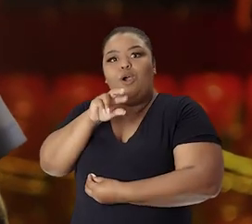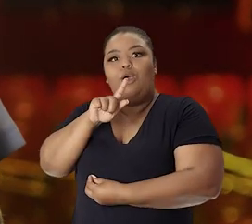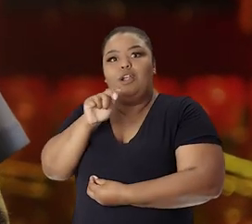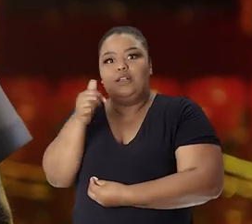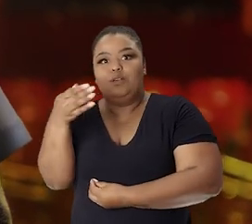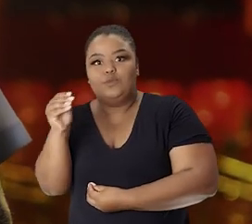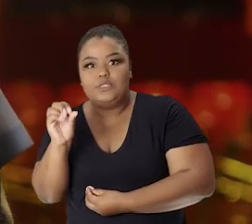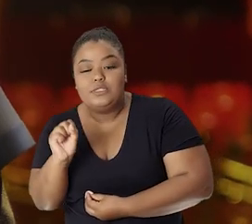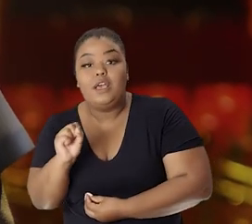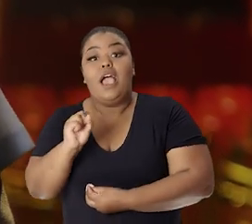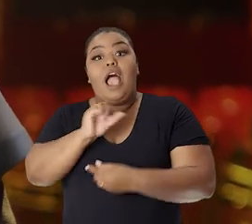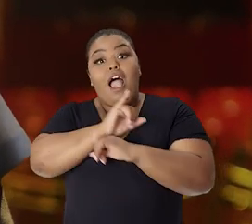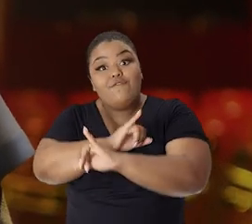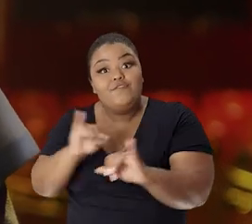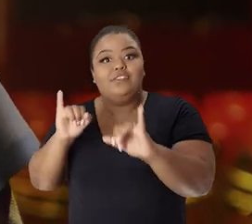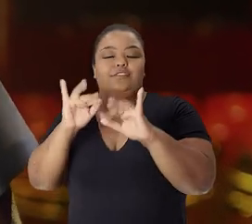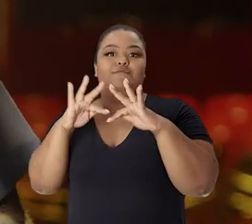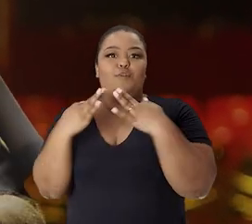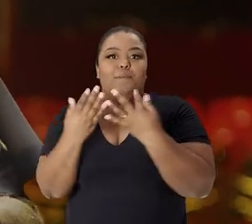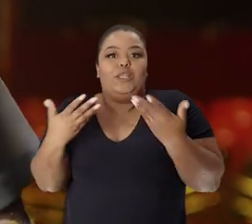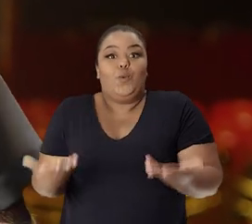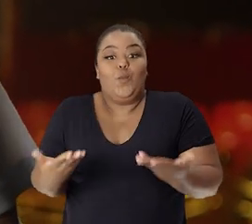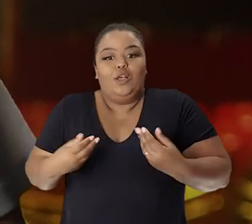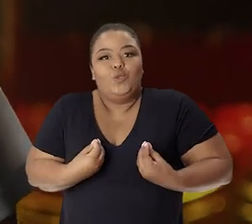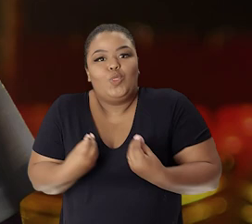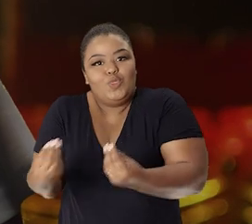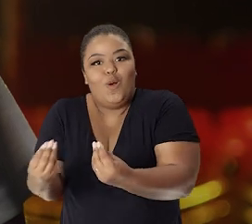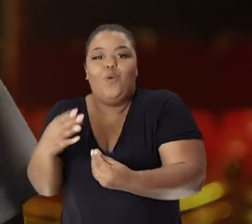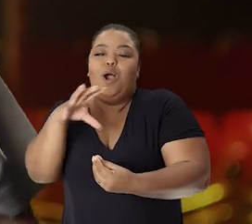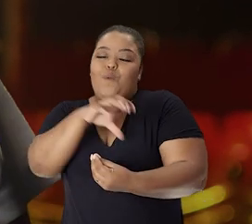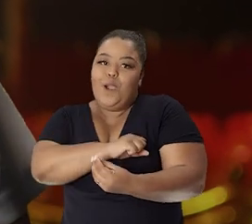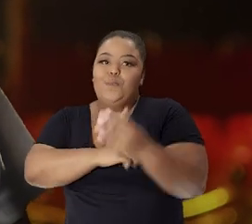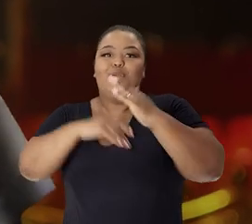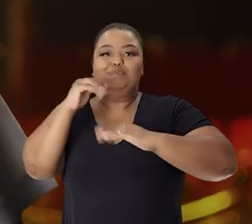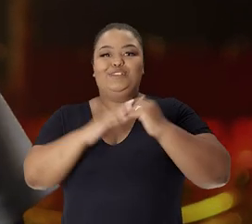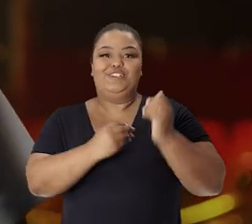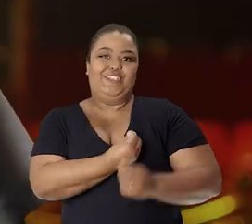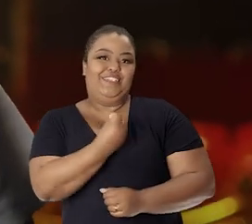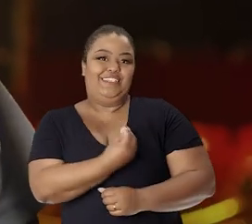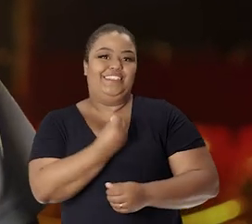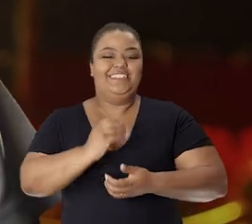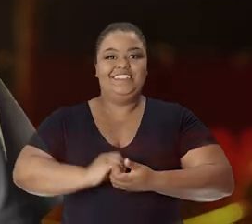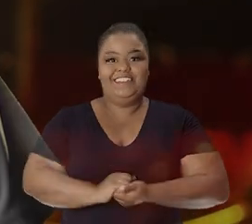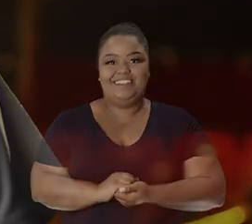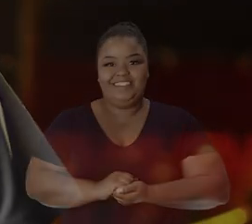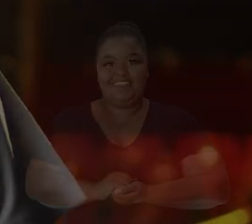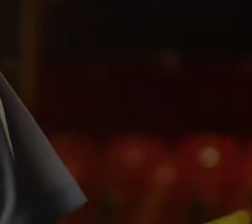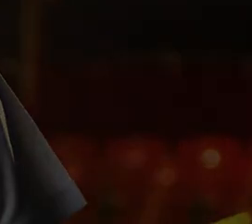órgãos. Avisa sua família. Quando você doa, o amor vive.